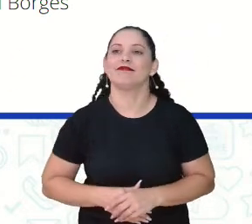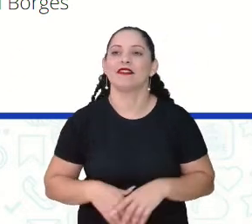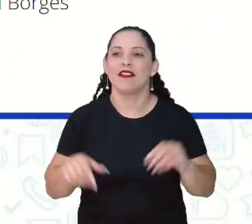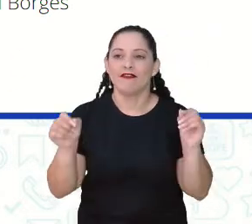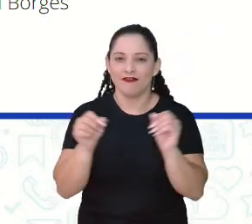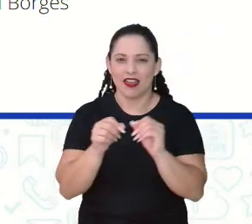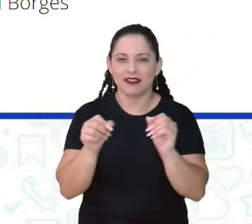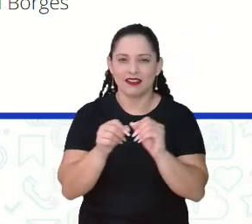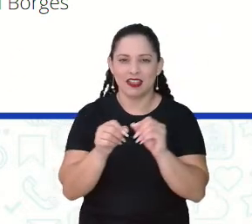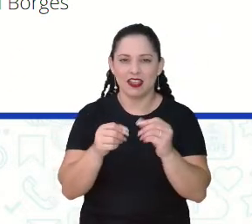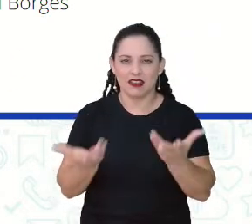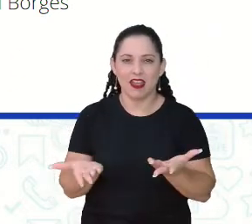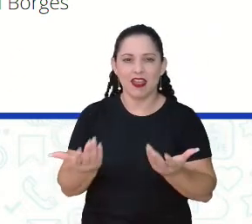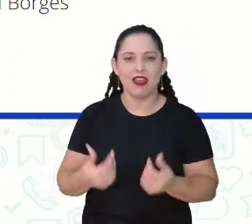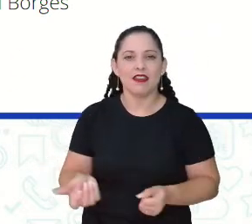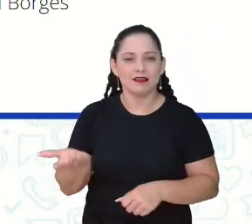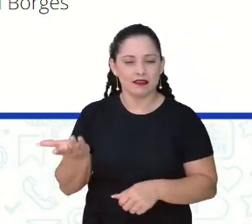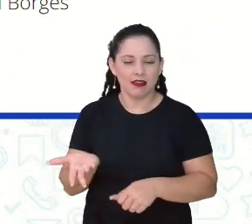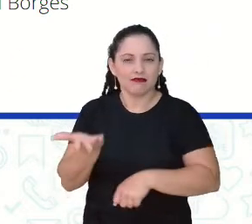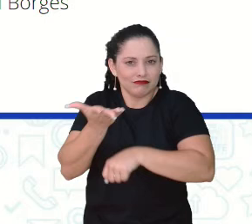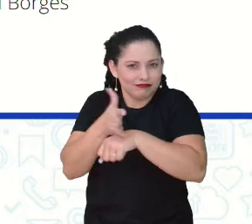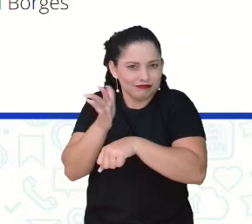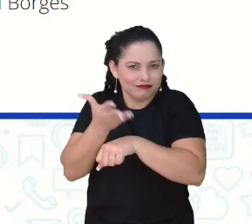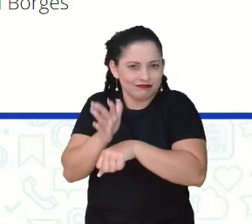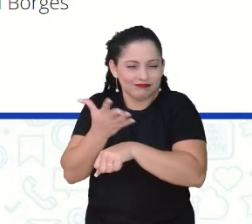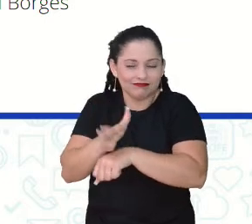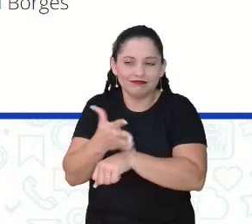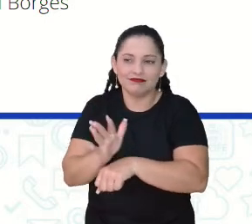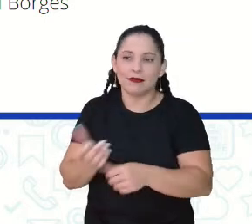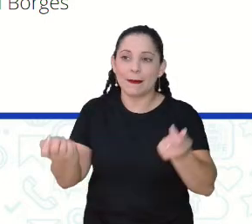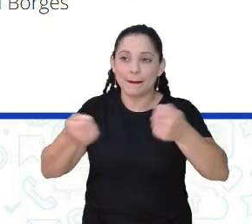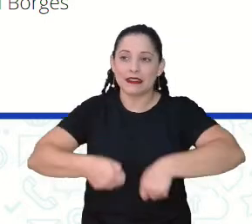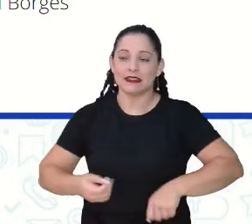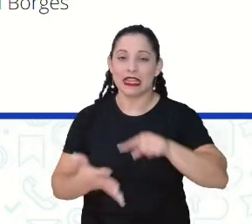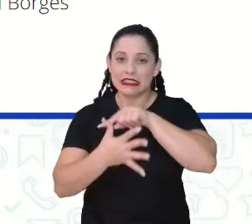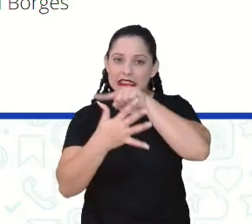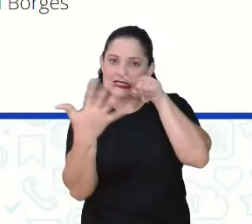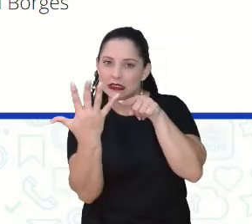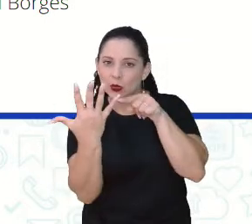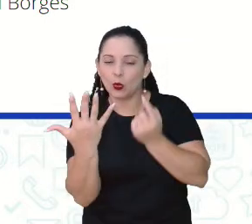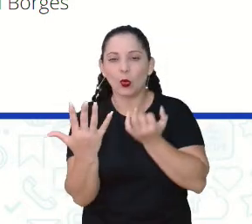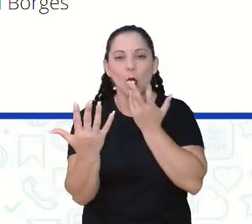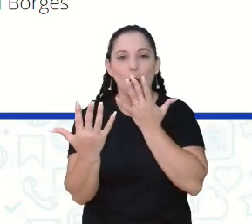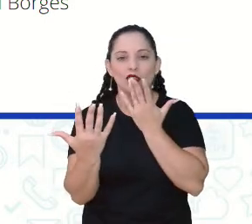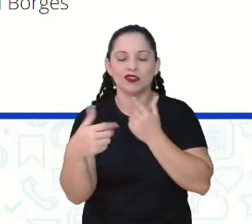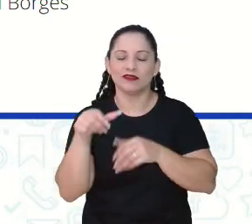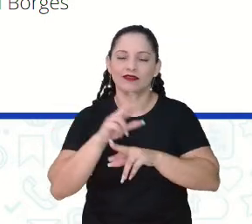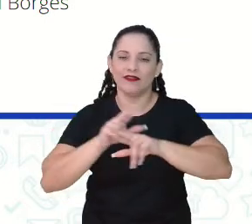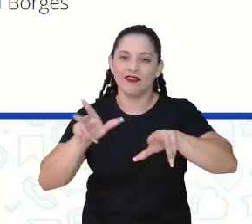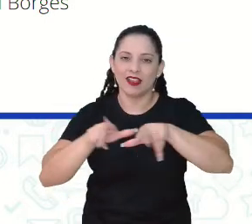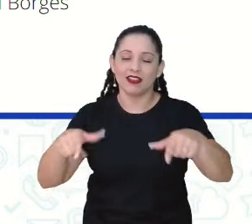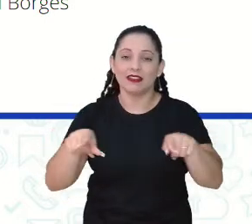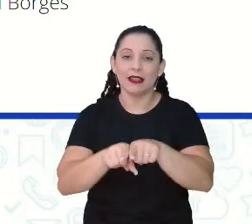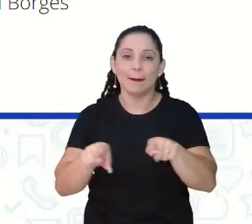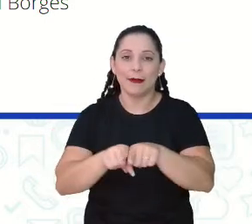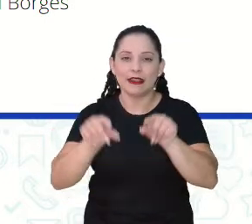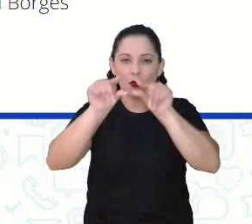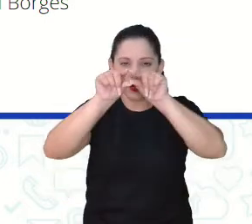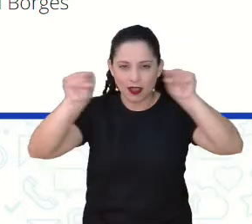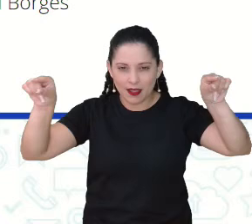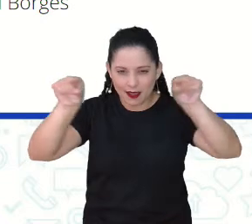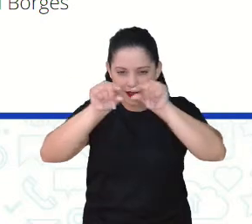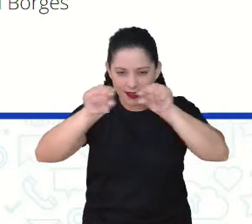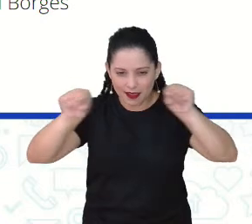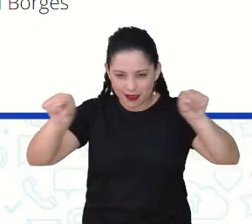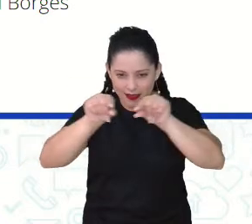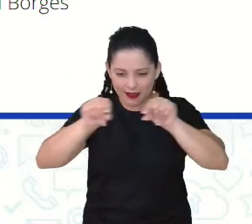essa representação que eu vou mostrar agora, nós vamos precisar de 5 cores de massa de modelar e uma régua. Então, eu vou utilizar